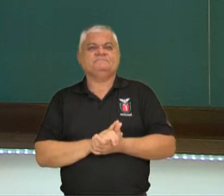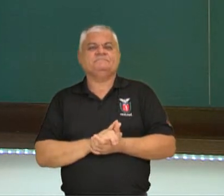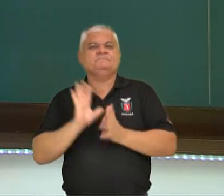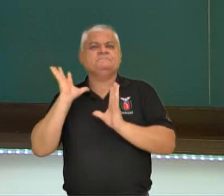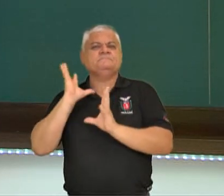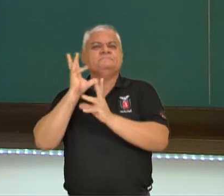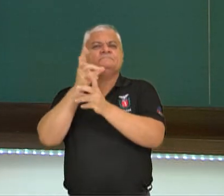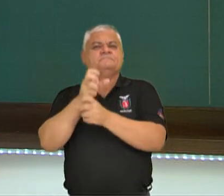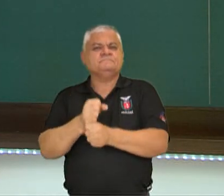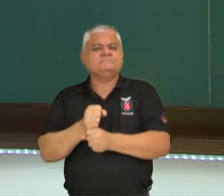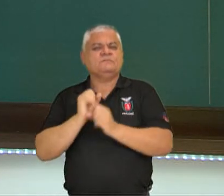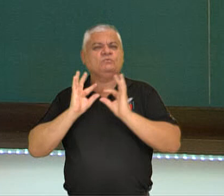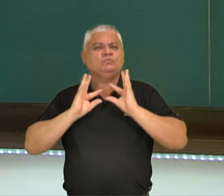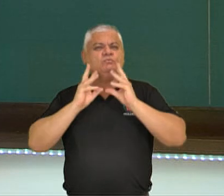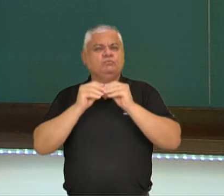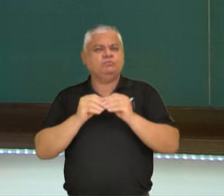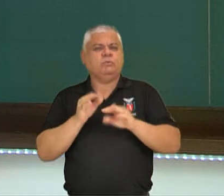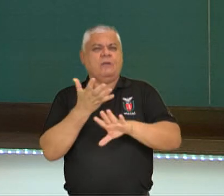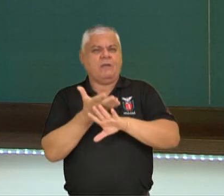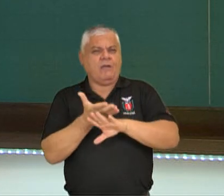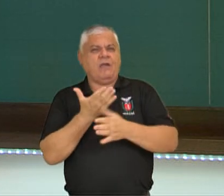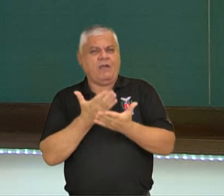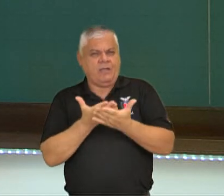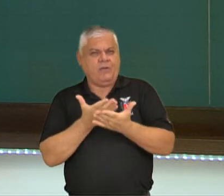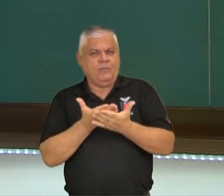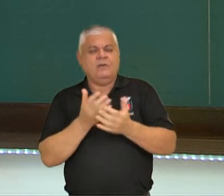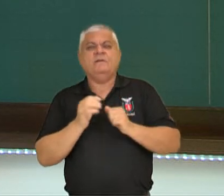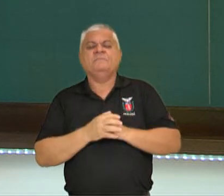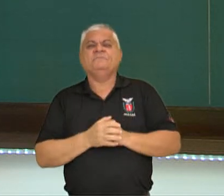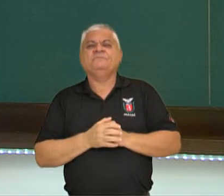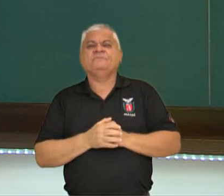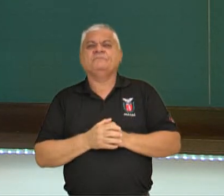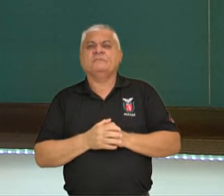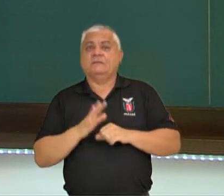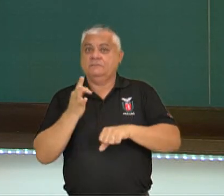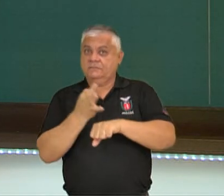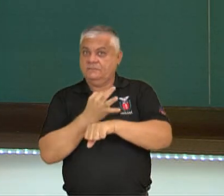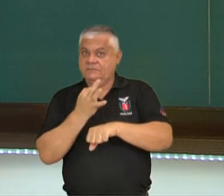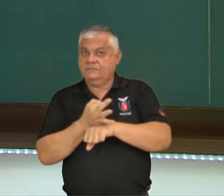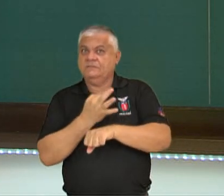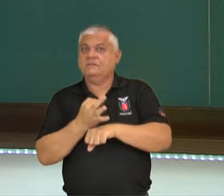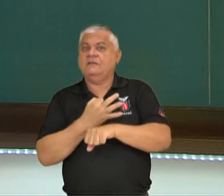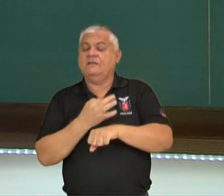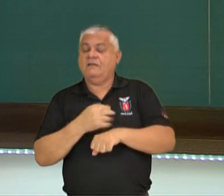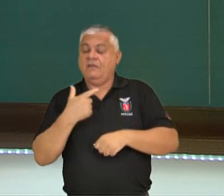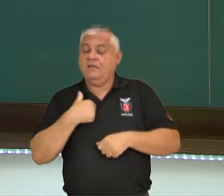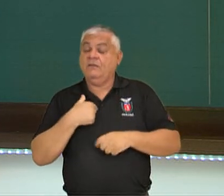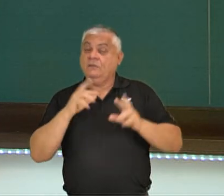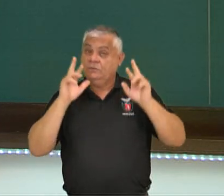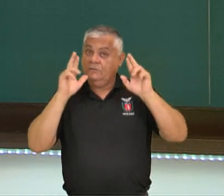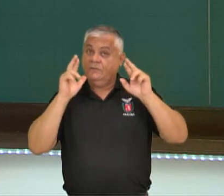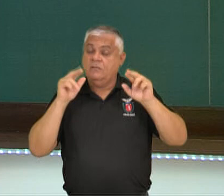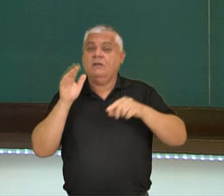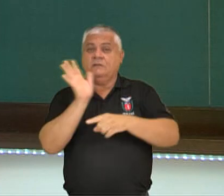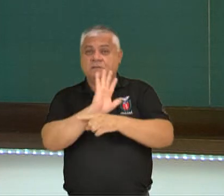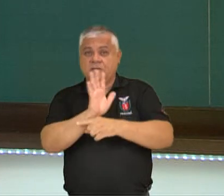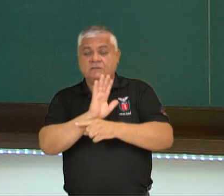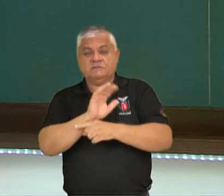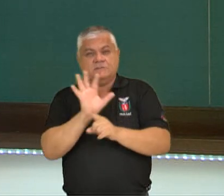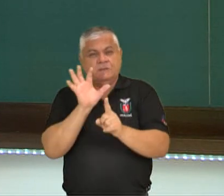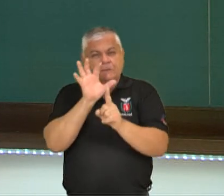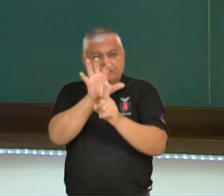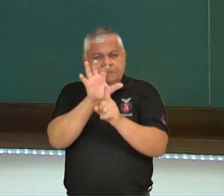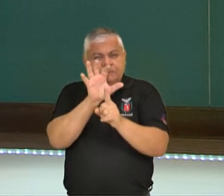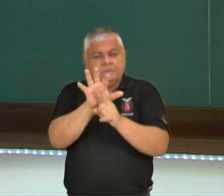Revisando então tudo isso que a gente falou sobre resistência, e eu espero que esse vídeo aí tenha te incentivado